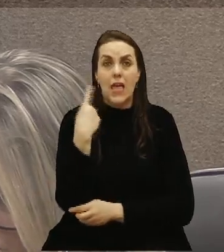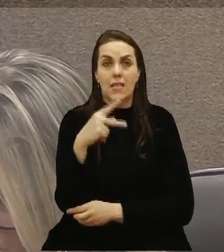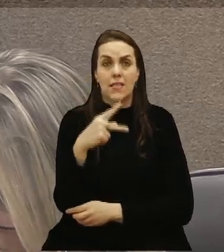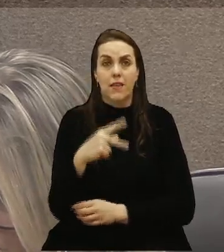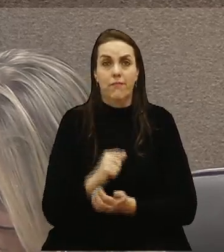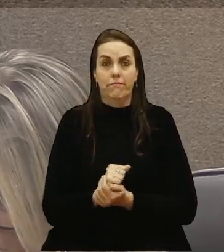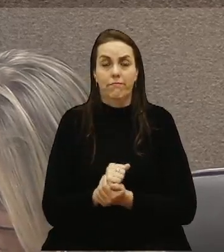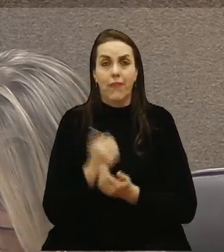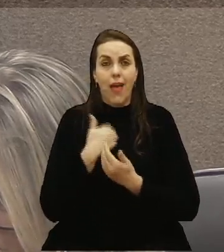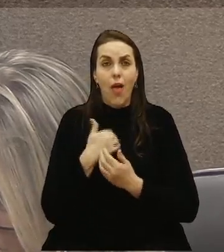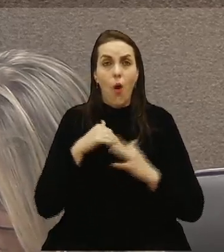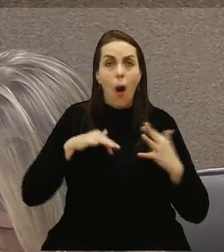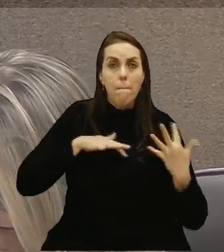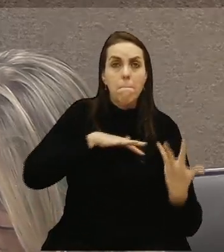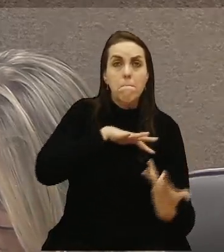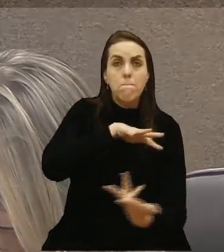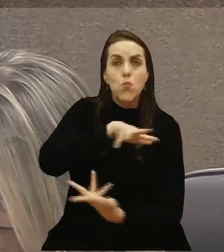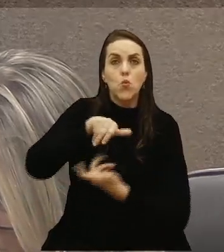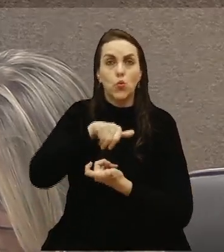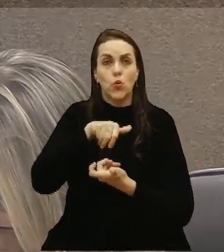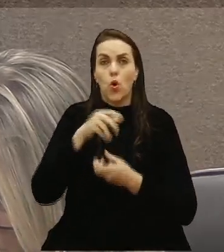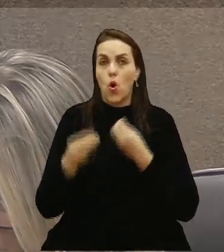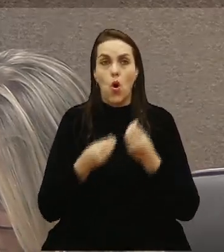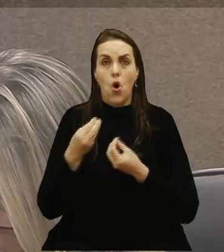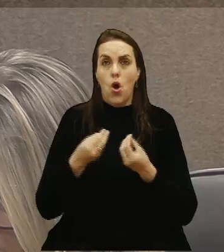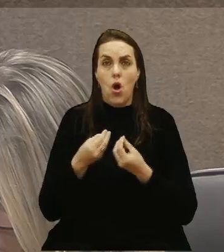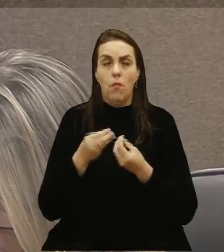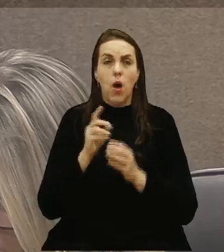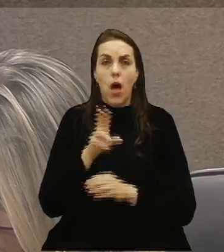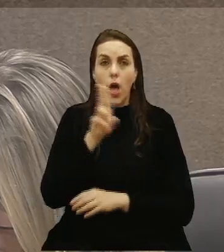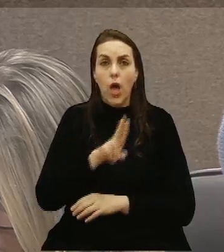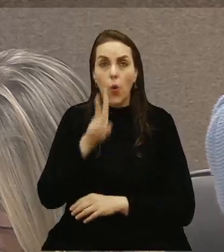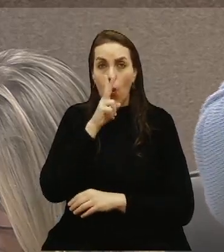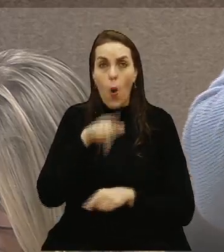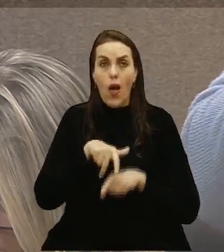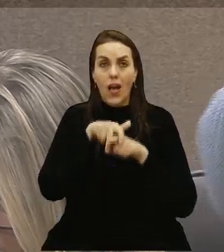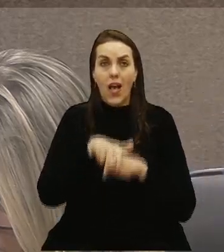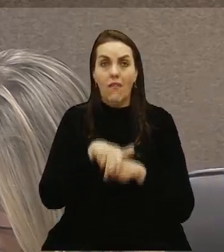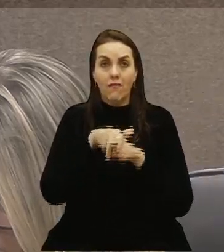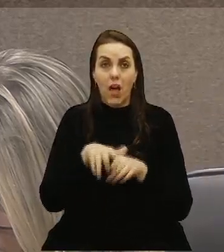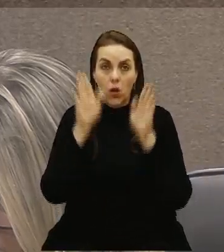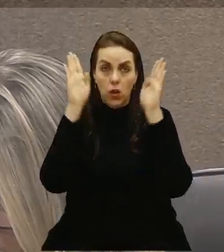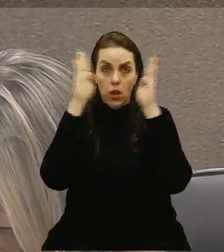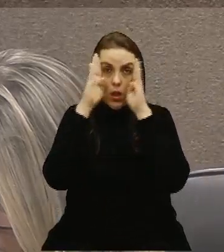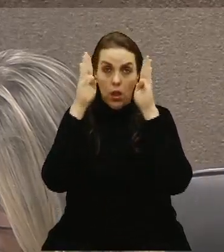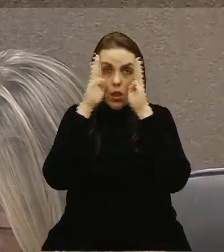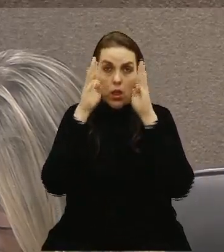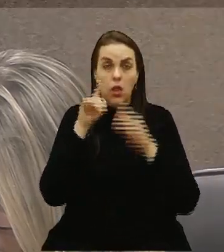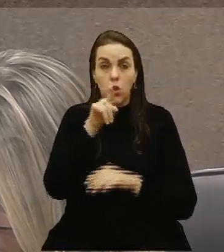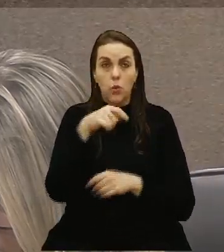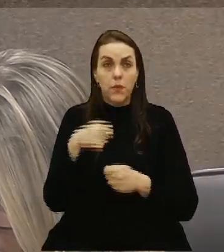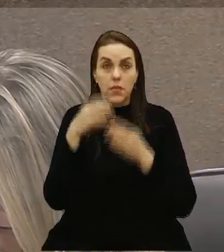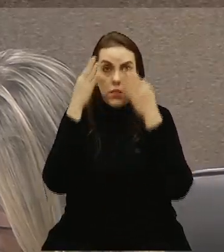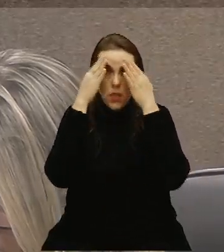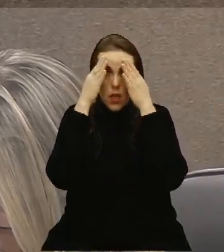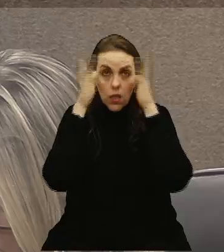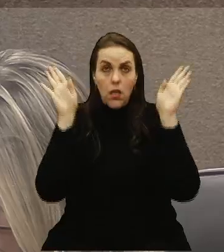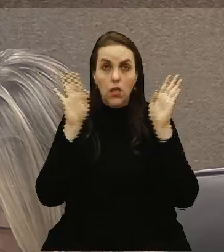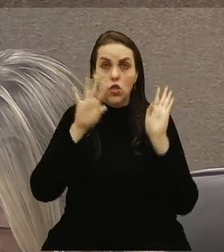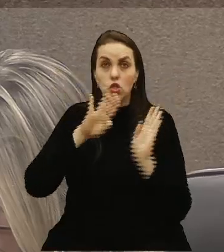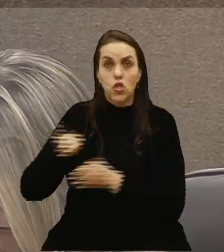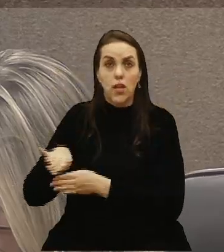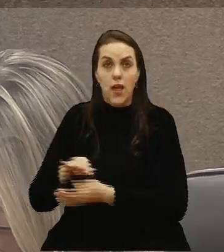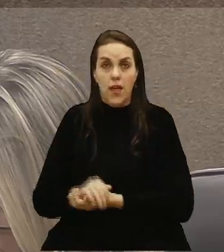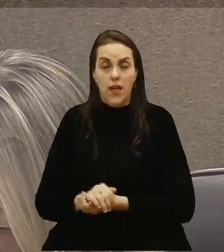Eu olho o mundo, eu não vejo... como é que é o nome daquele negócio que os cavalos usam, as viseiras, né? É mais ou menos isso. O senhor tem que tirar suas viseiras, vereador. Se o